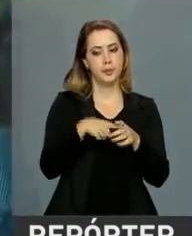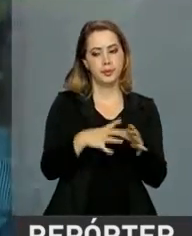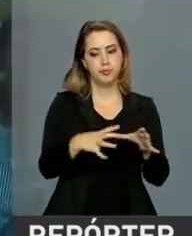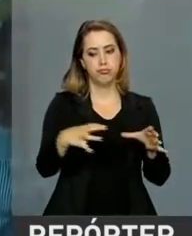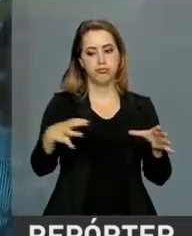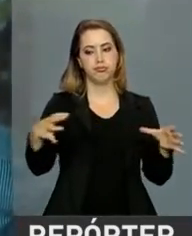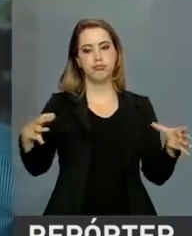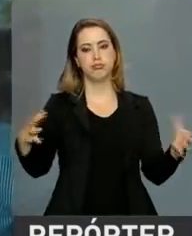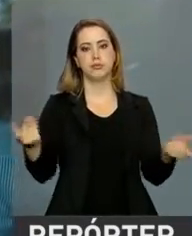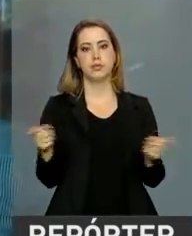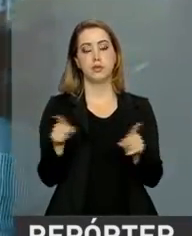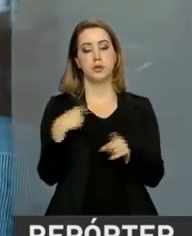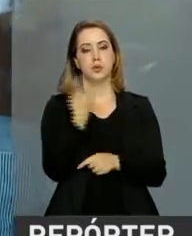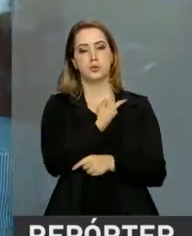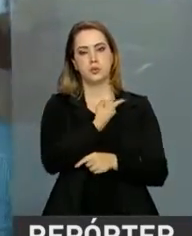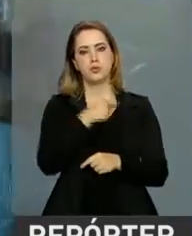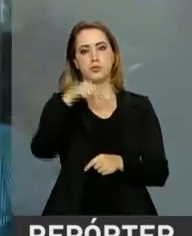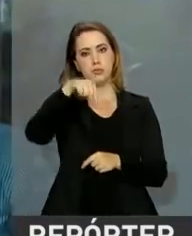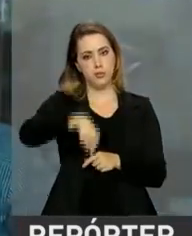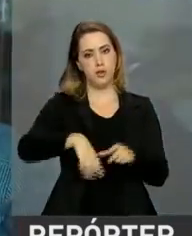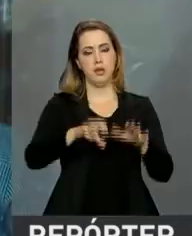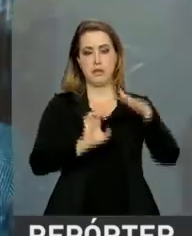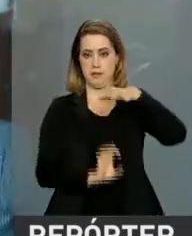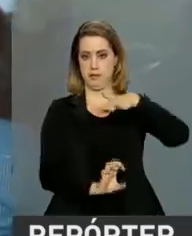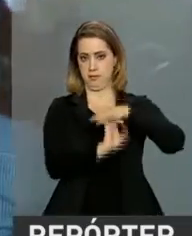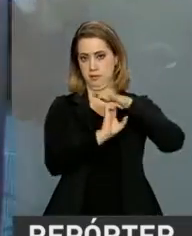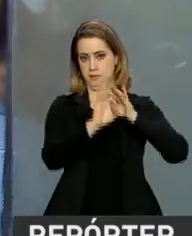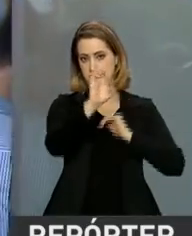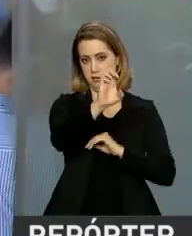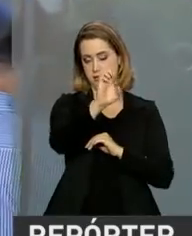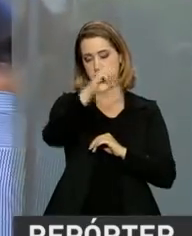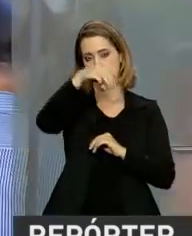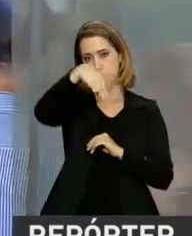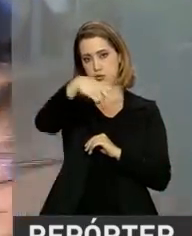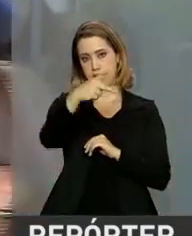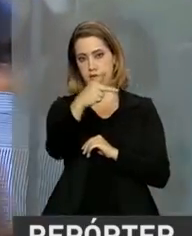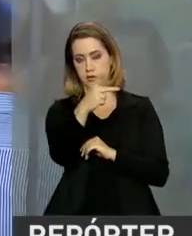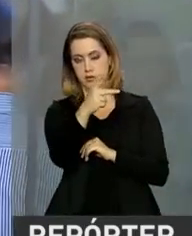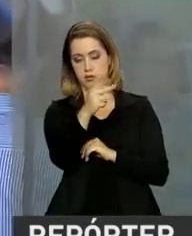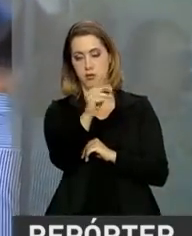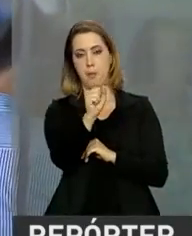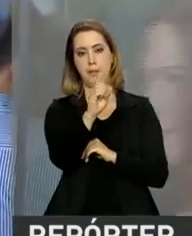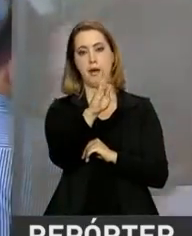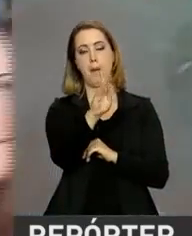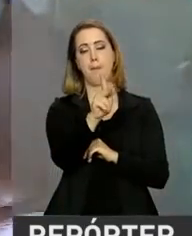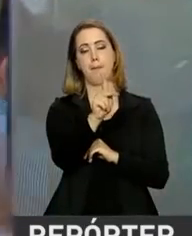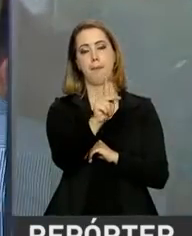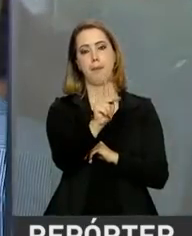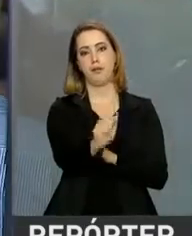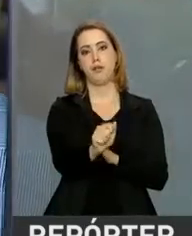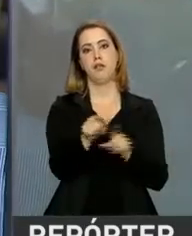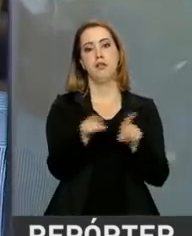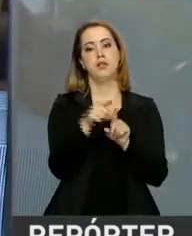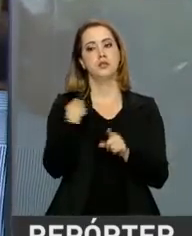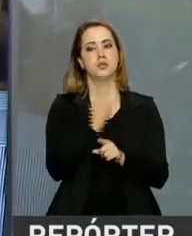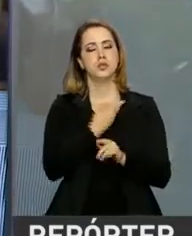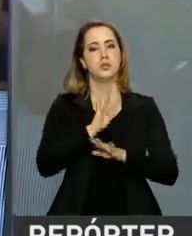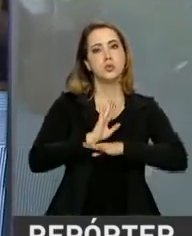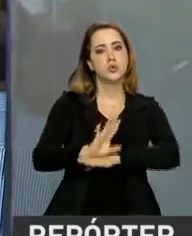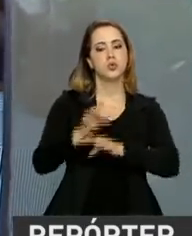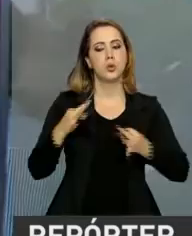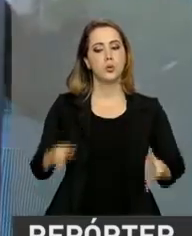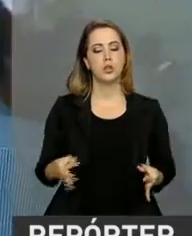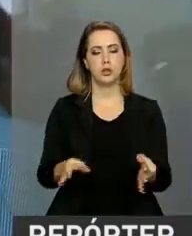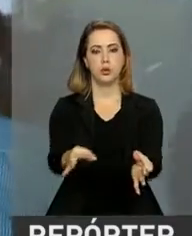muito engajados na busca de conhecimento e tecnologia para ajudar os nossos produtores a lidar com o